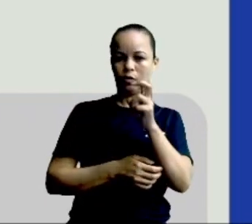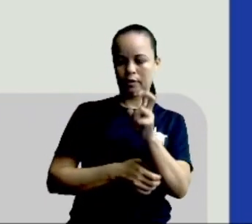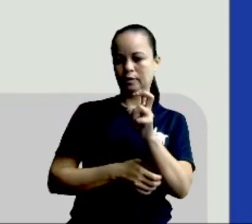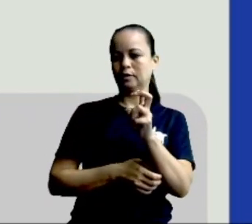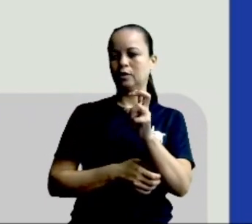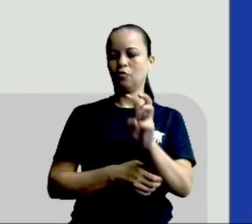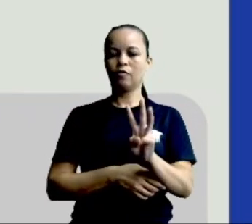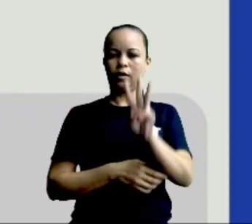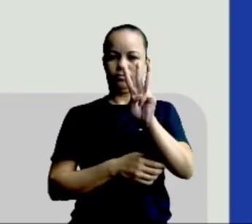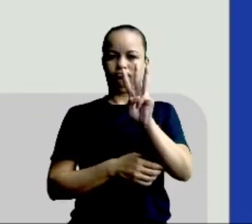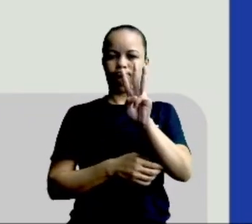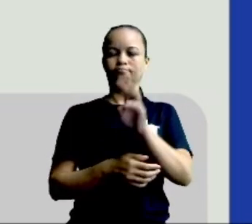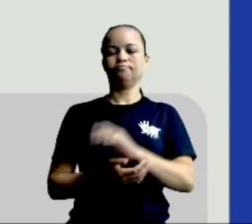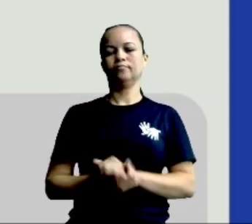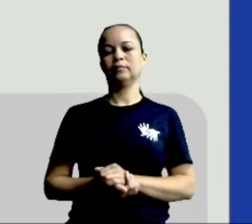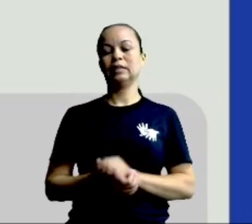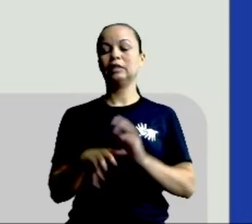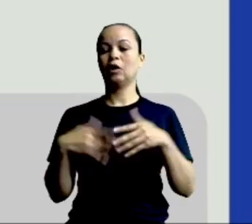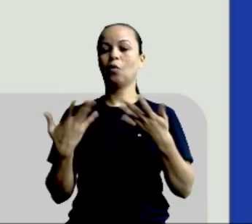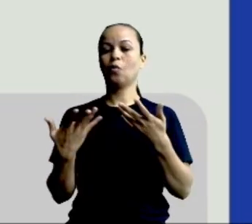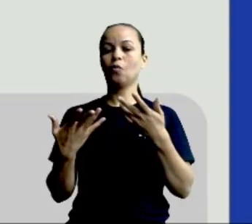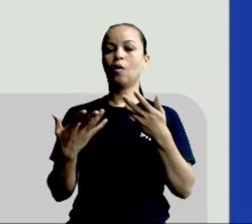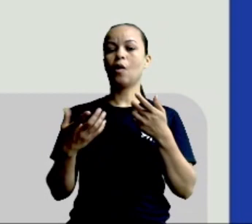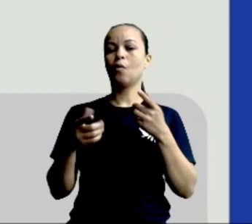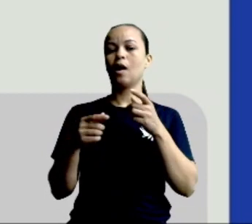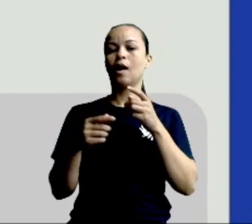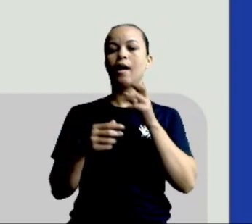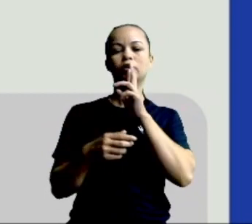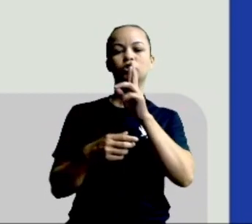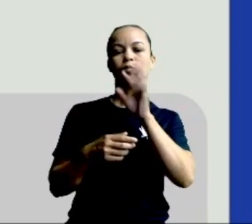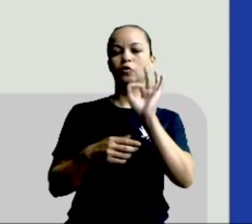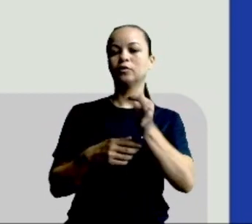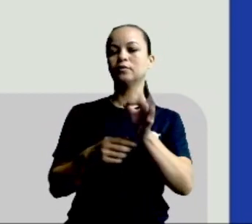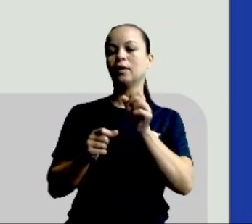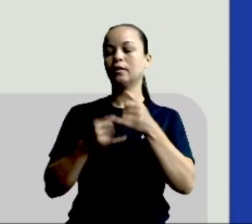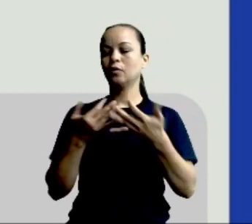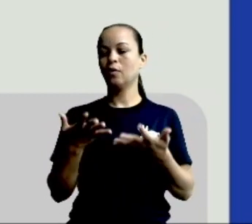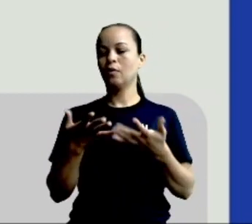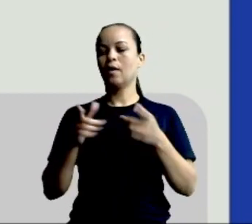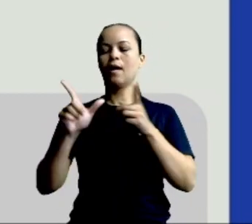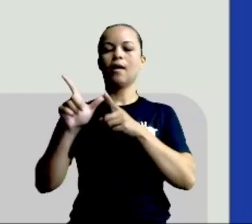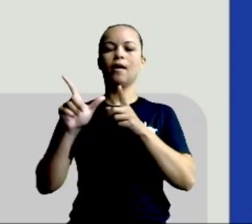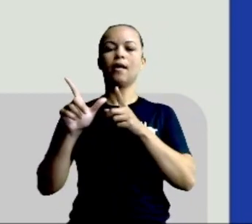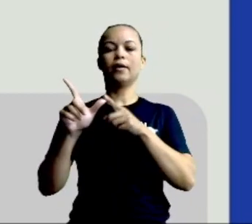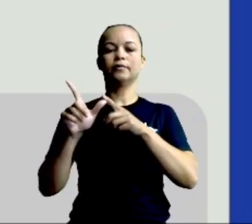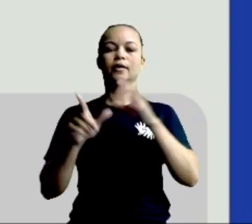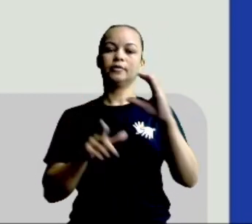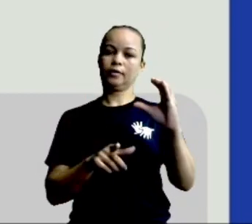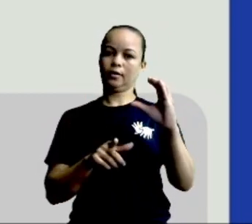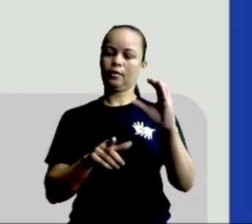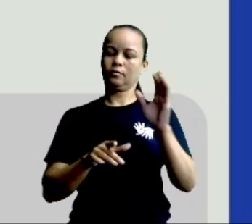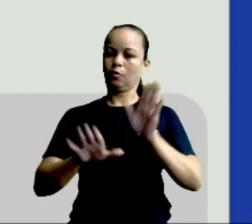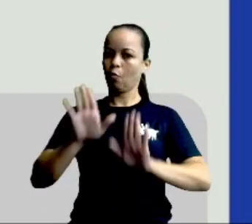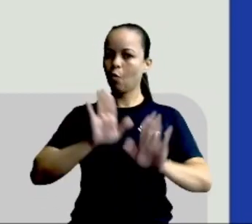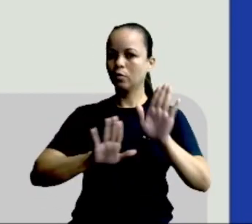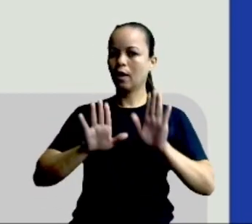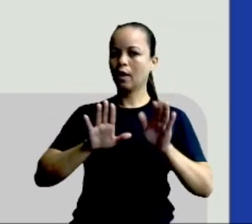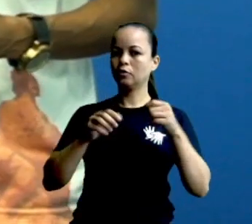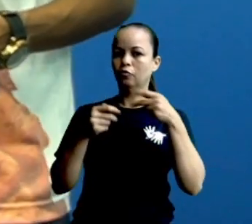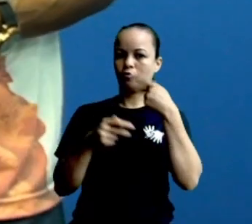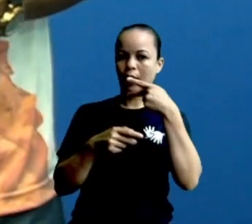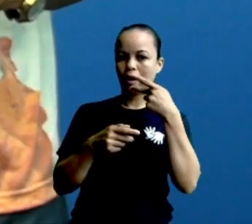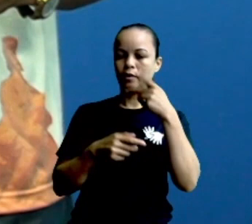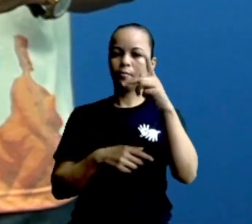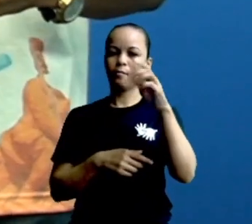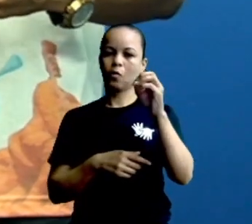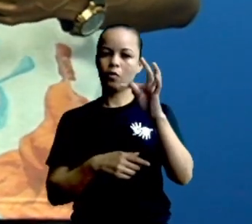qual alternativa seria aí? Letra C. Tranquilo? Cuidado, eu estou falando de potência. Vou botar aqui